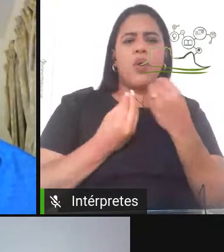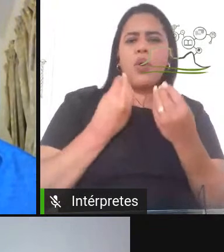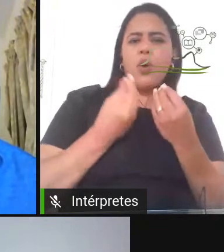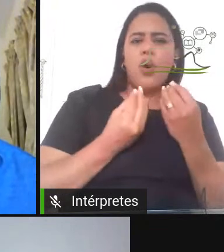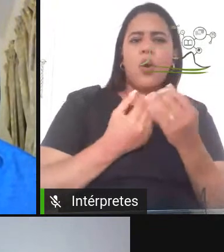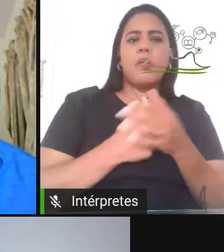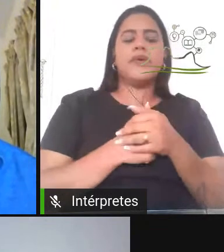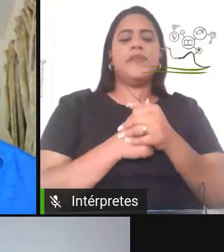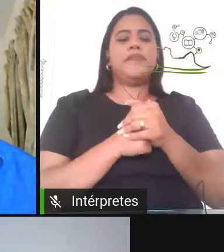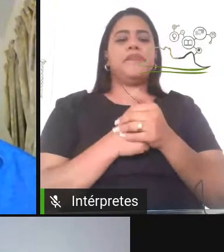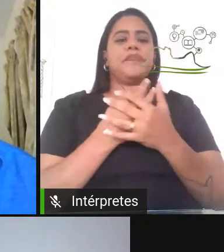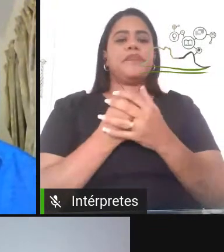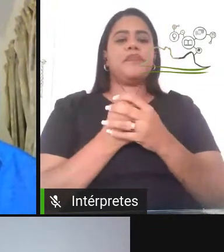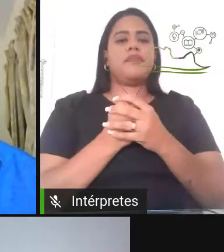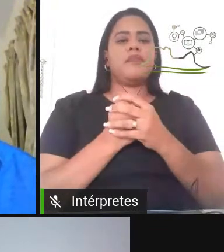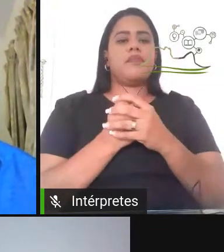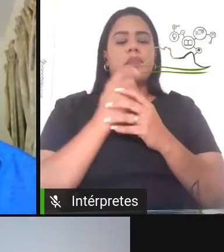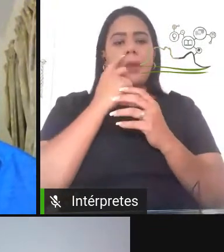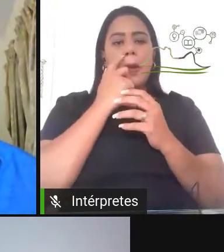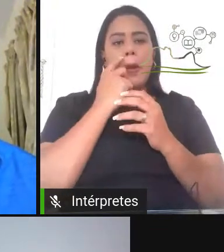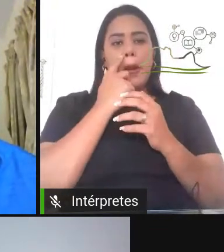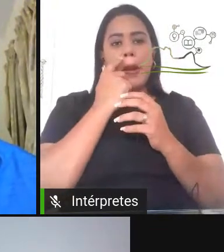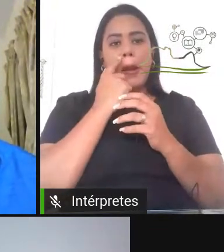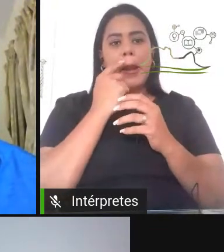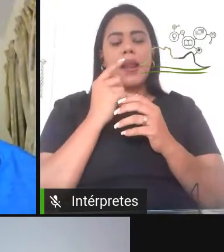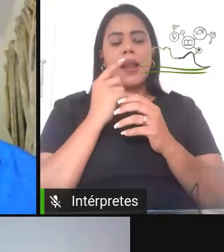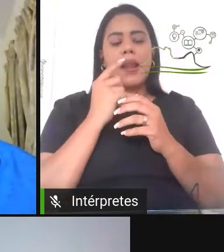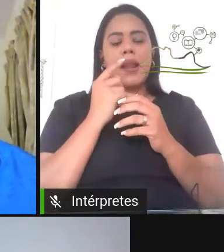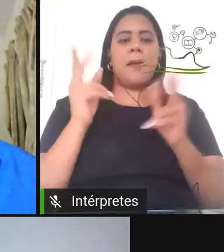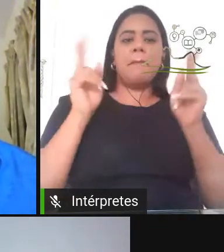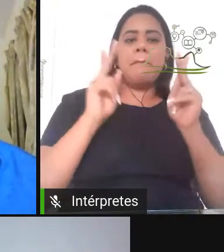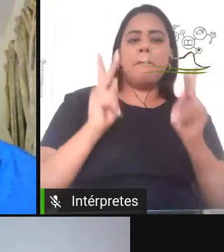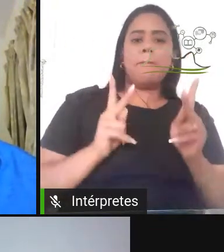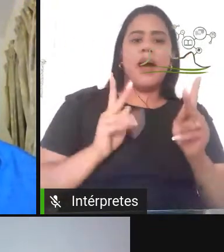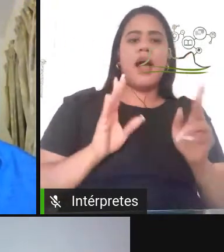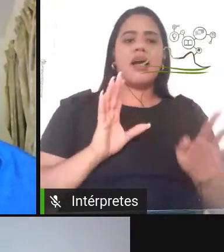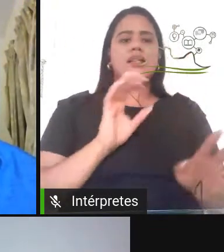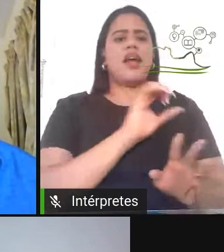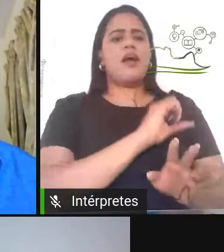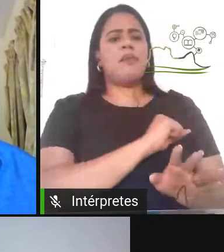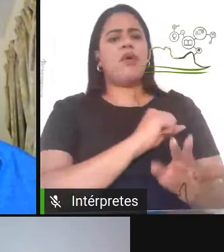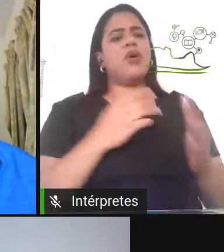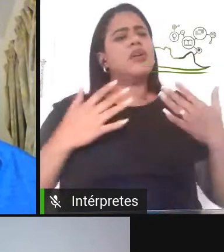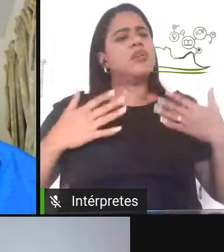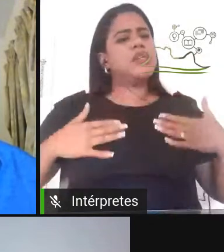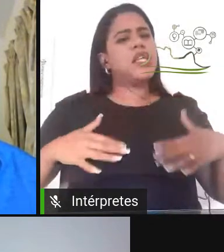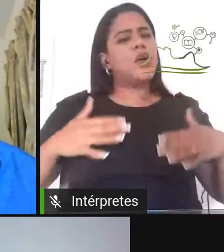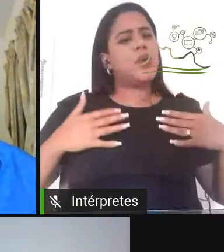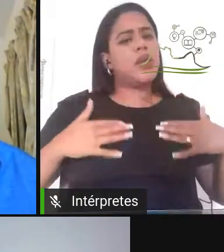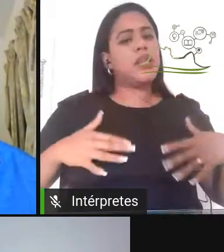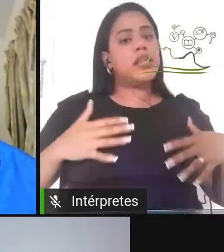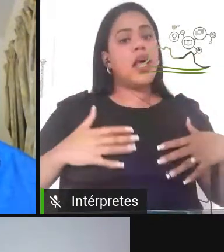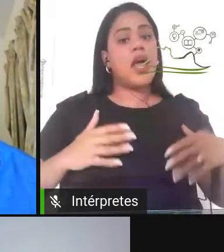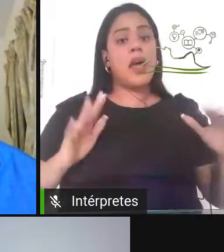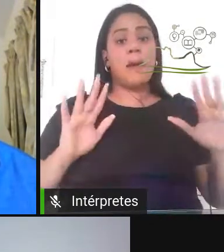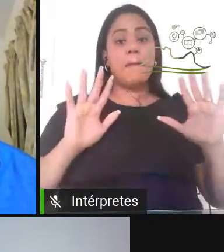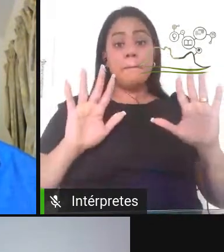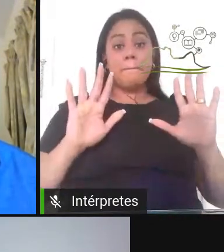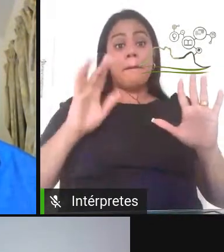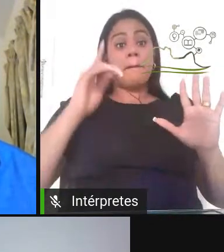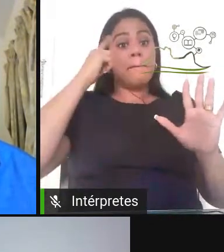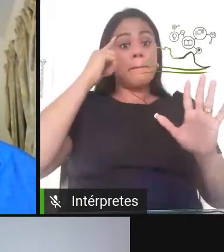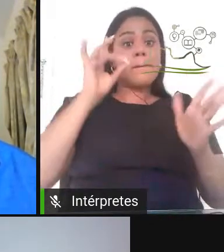de amor e de paz, tranquilidade. Mas para chegarmos a ela, temos que repensar, de fato, as circunstâncias